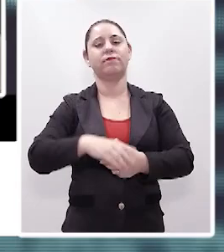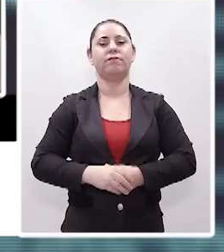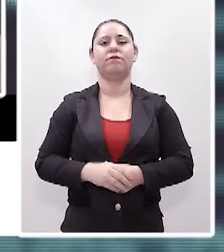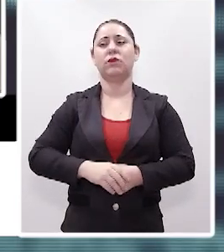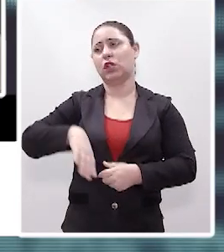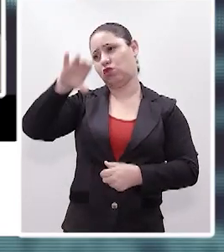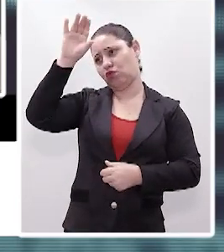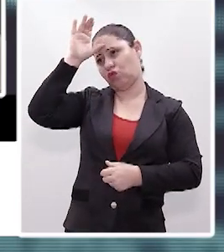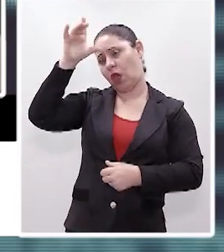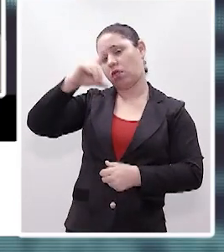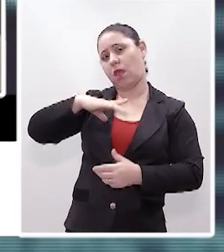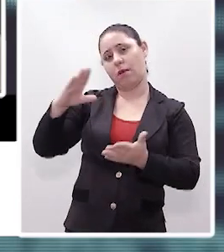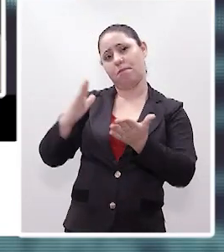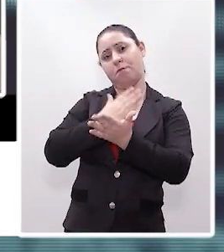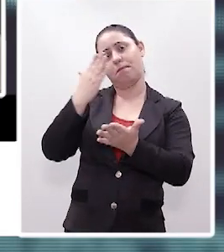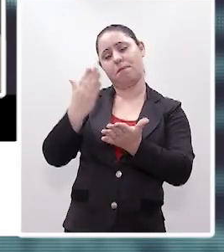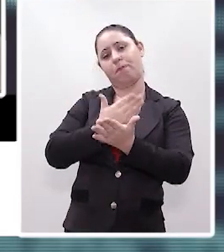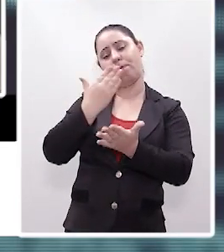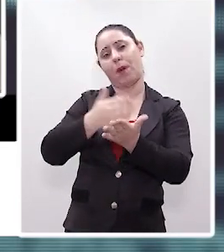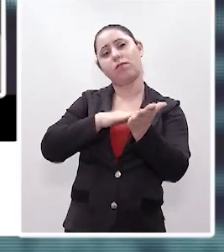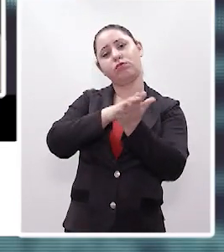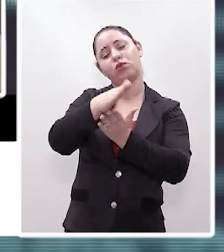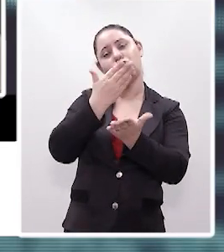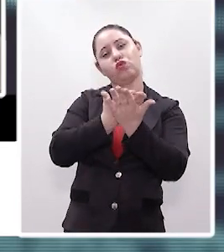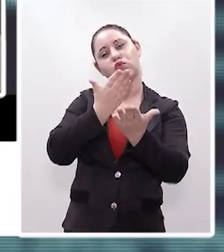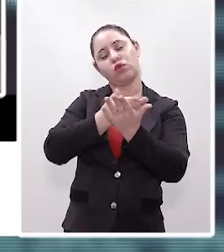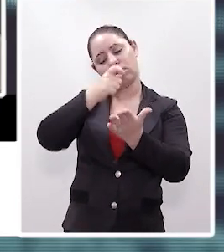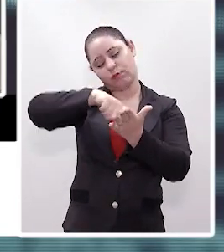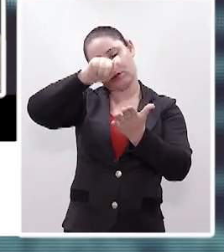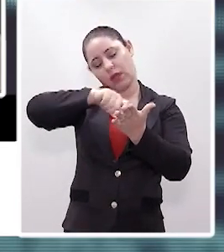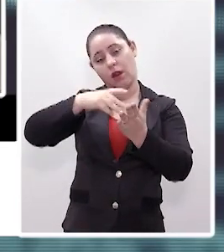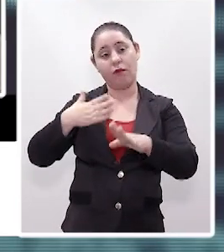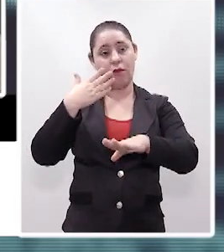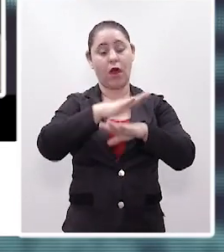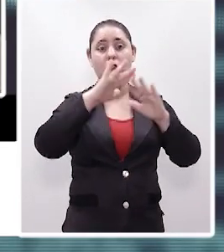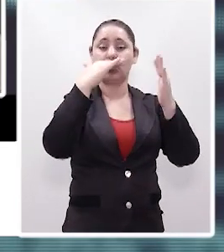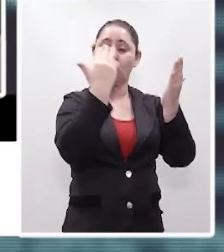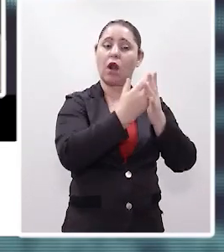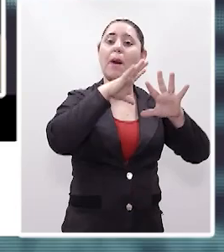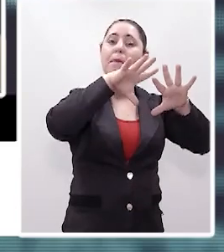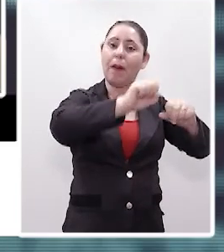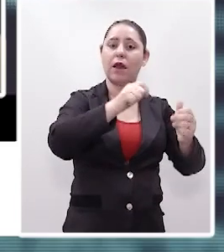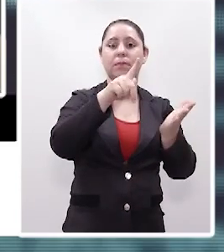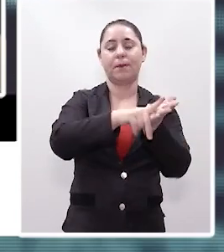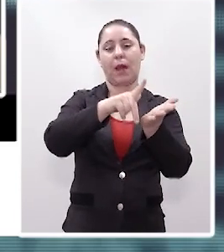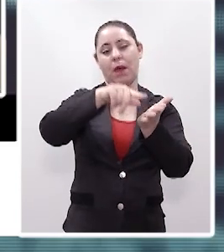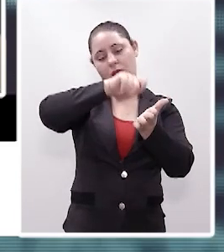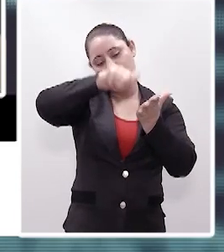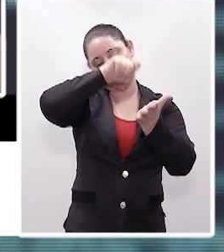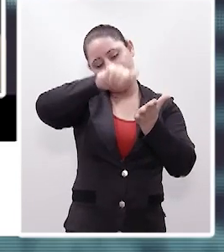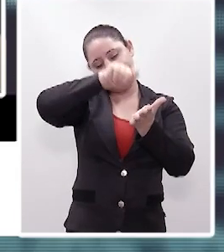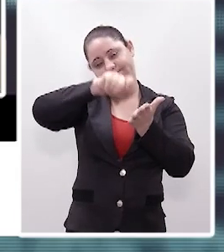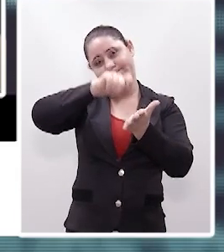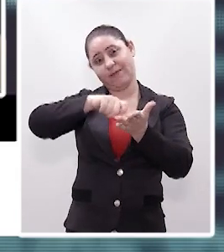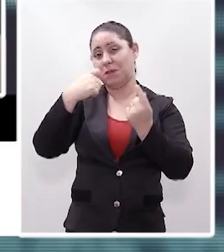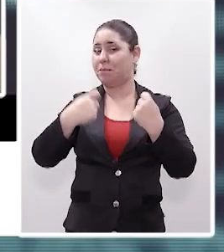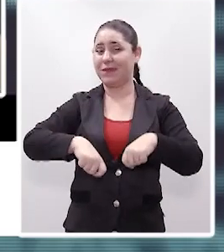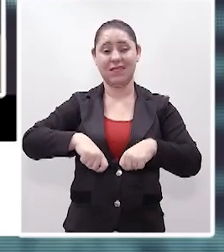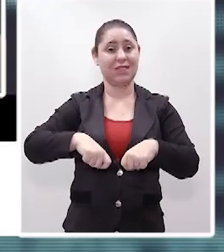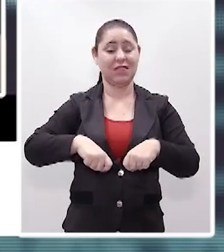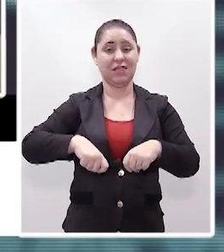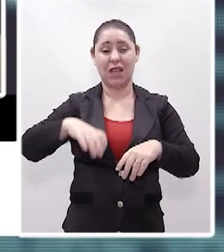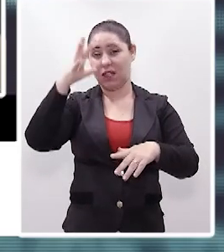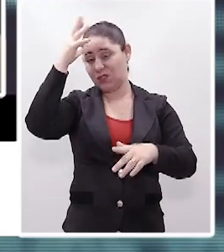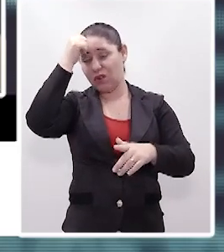Ele falou, tia, eu tenho apostila, eu estudo pelas apostilas. Eles vão na escola, pegam a apostila e eles têm que